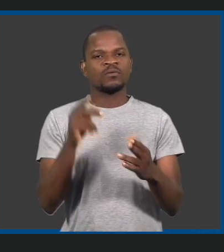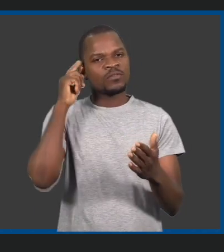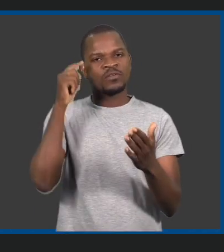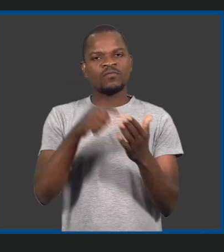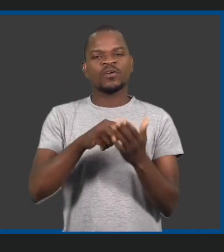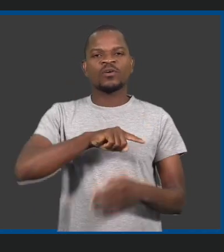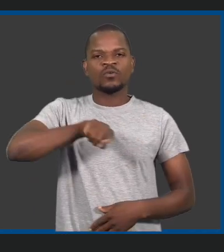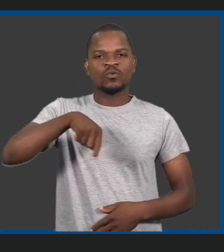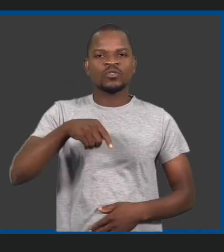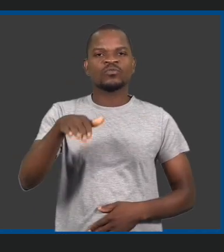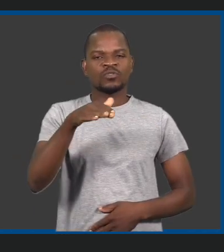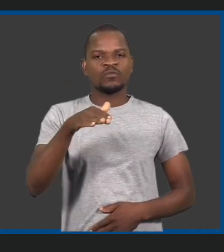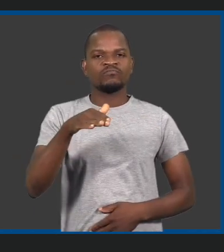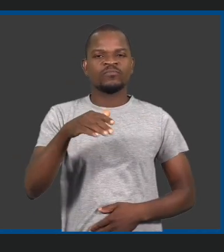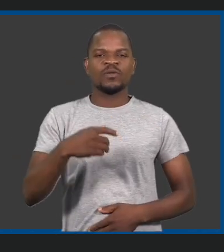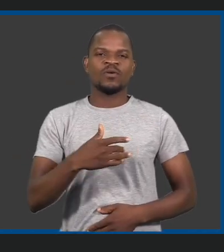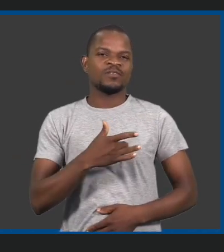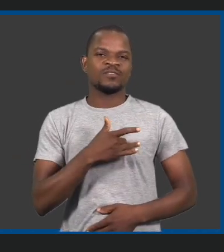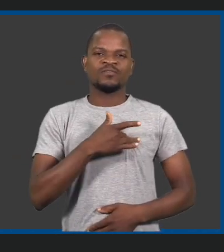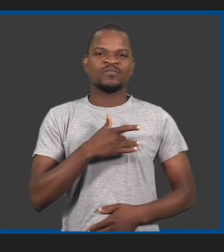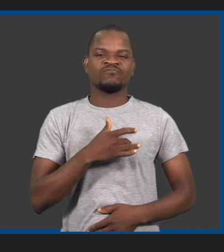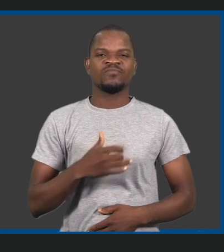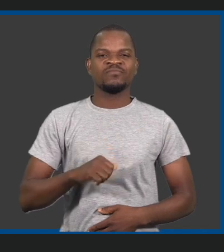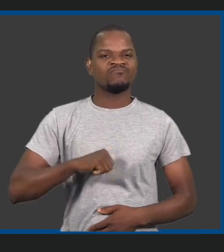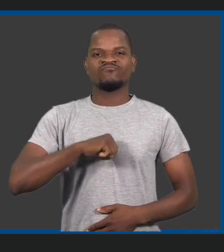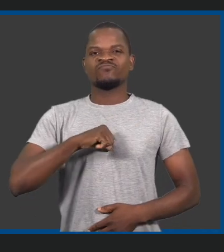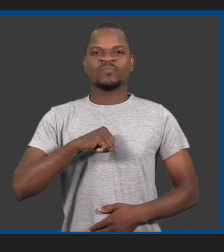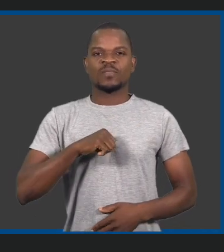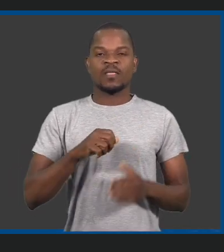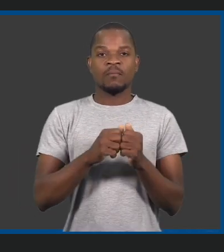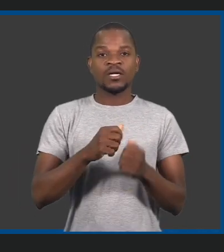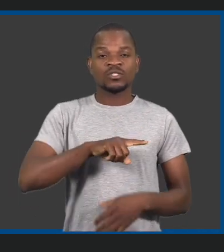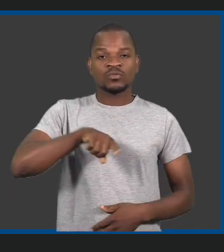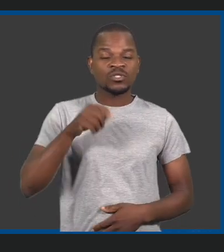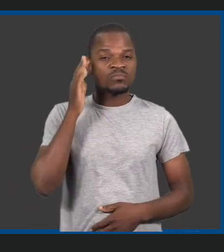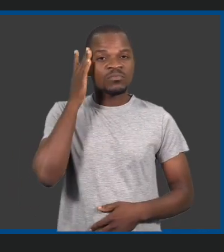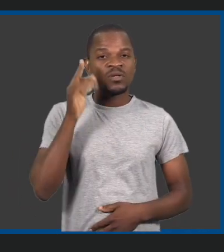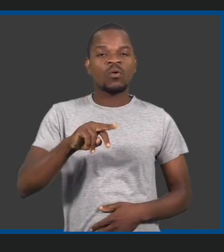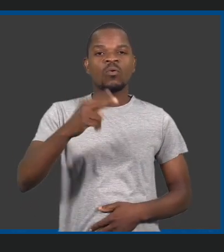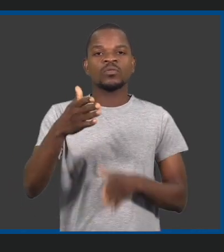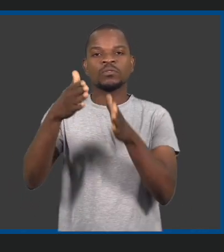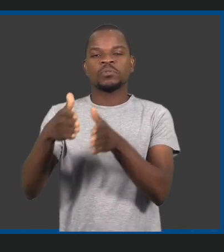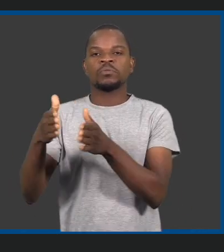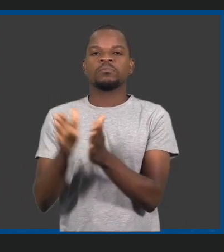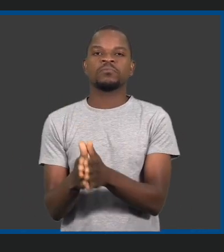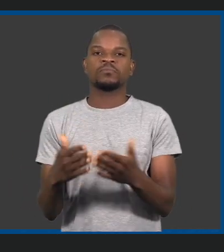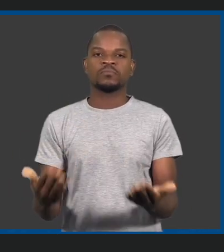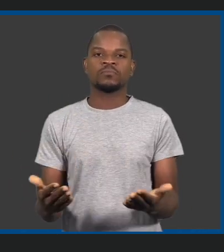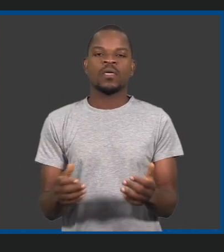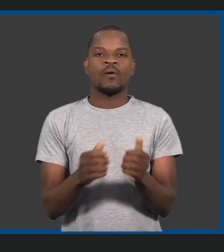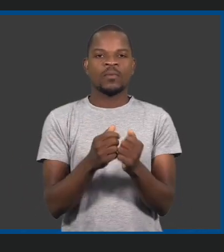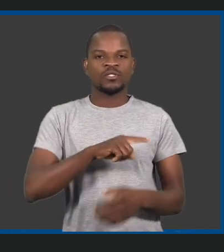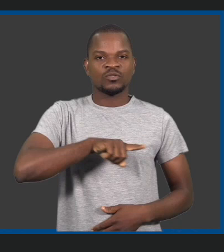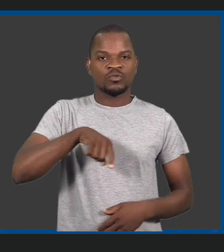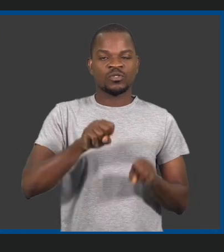tudo é começado, mas a gente não pensa nos outros. E na nossa fundação, nós